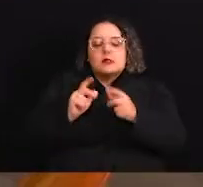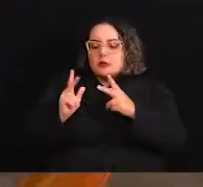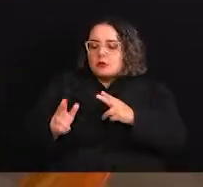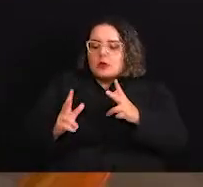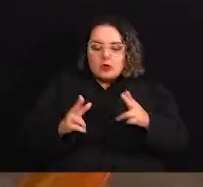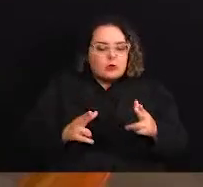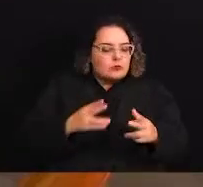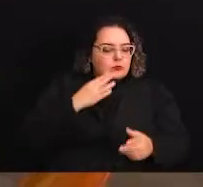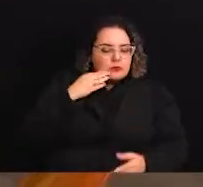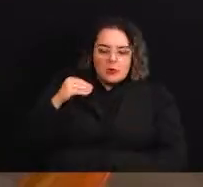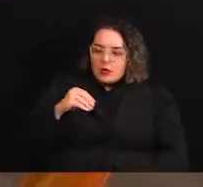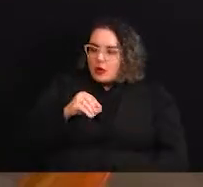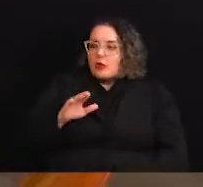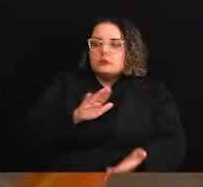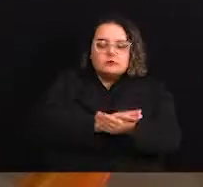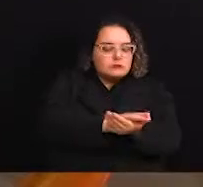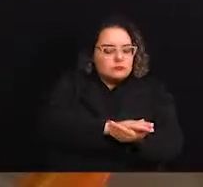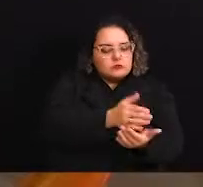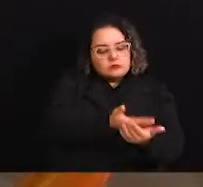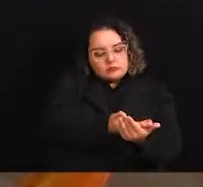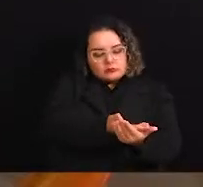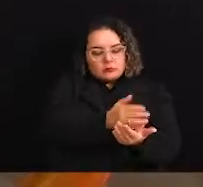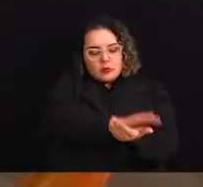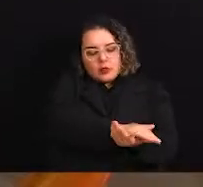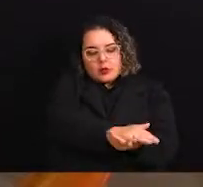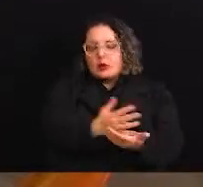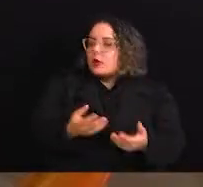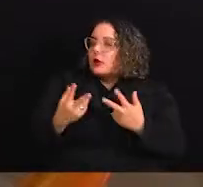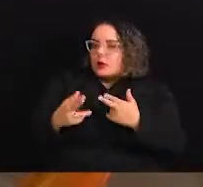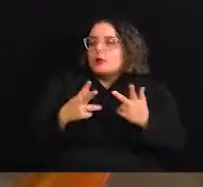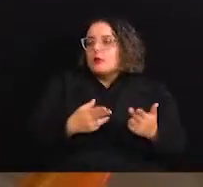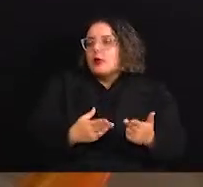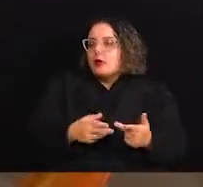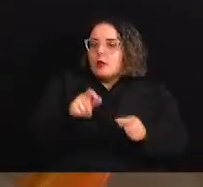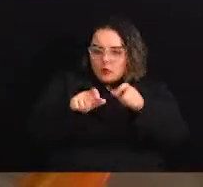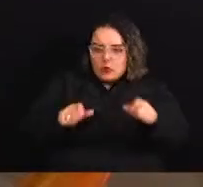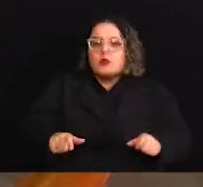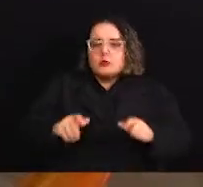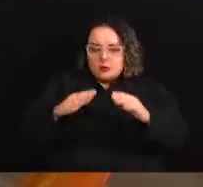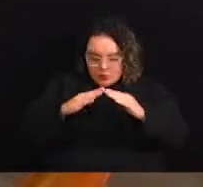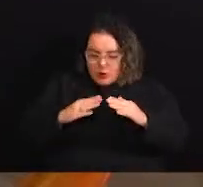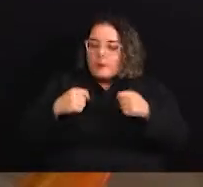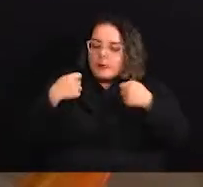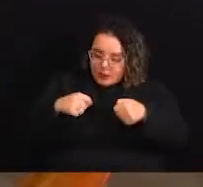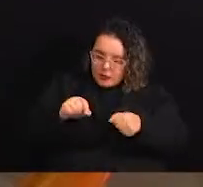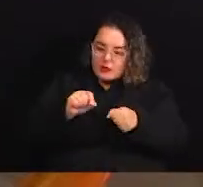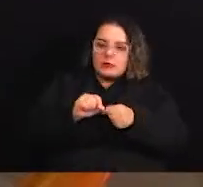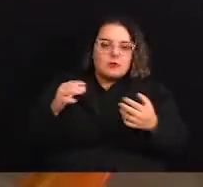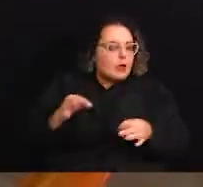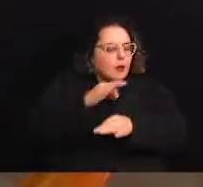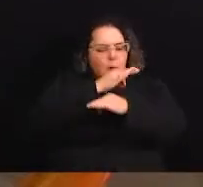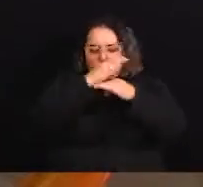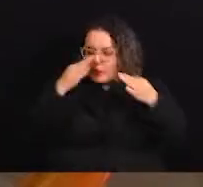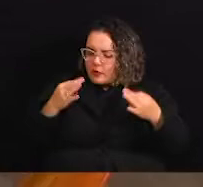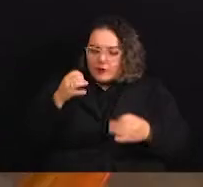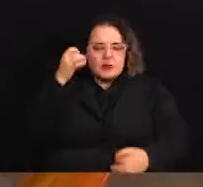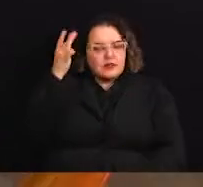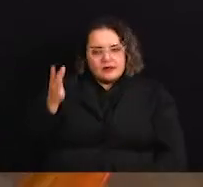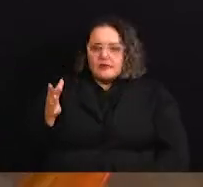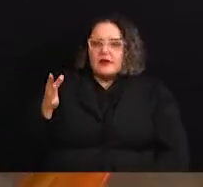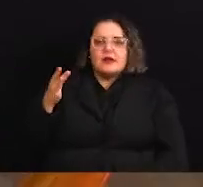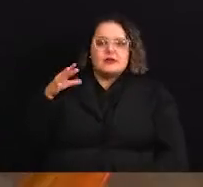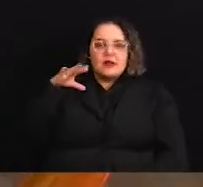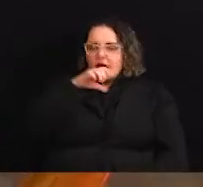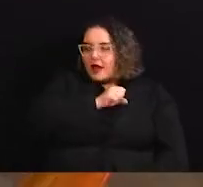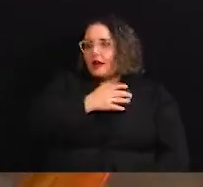mesmo temperinho, a mesma empanação, que vai ficar a mesma coisa. Pessoal de casa tem que fazer. Tem que fazer. Ela é perfeita, é